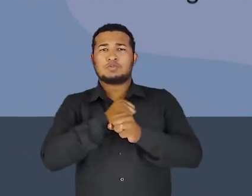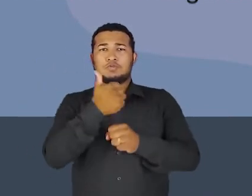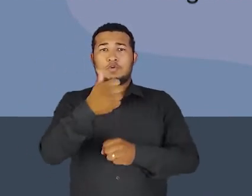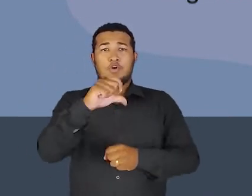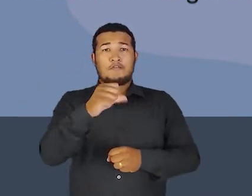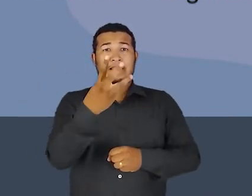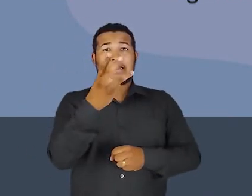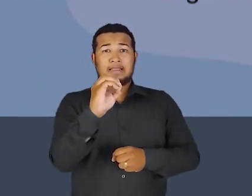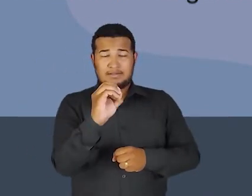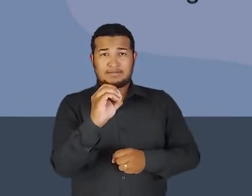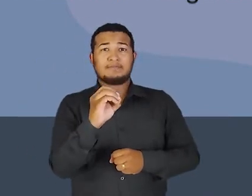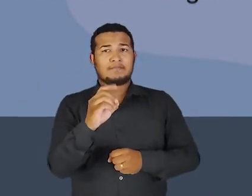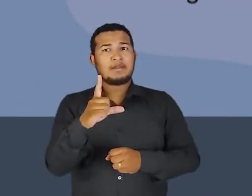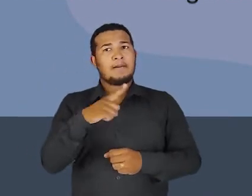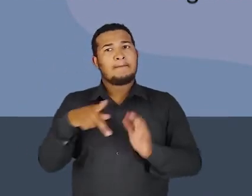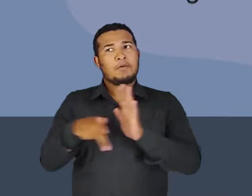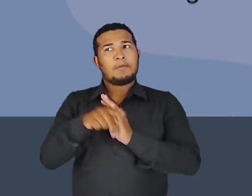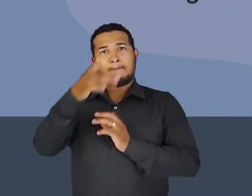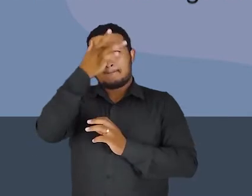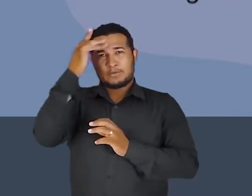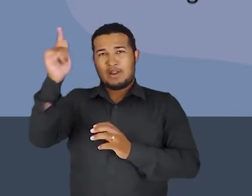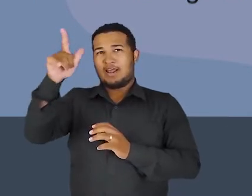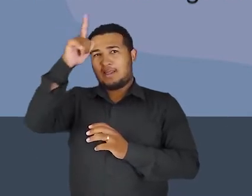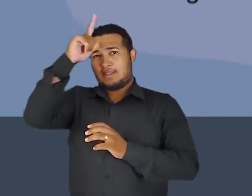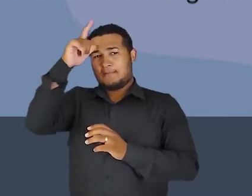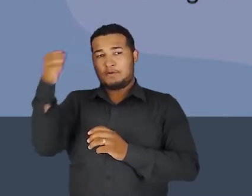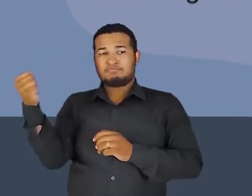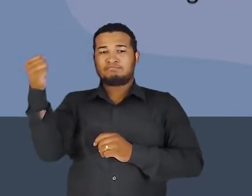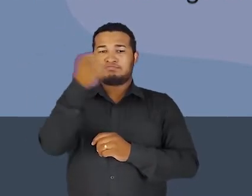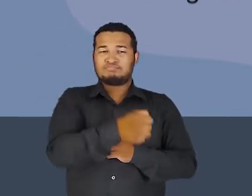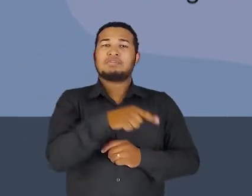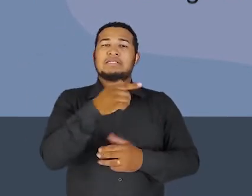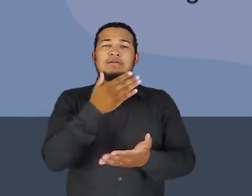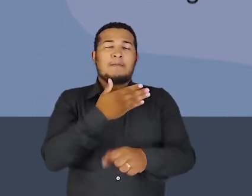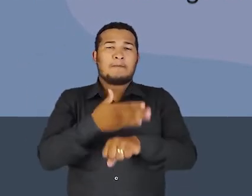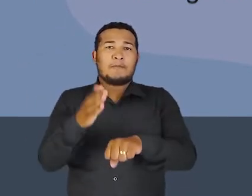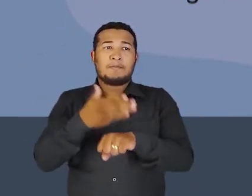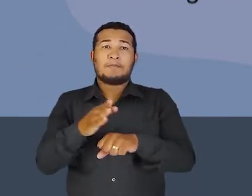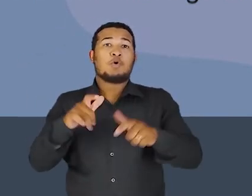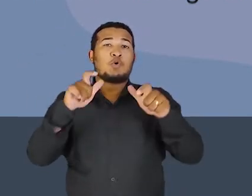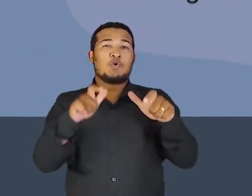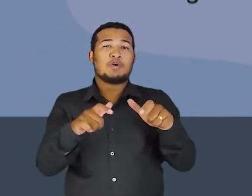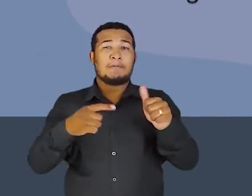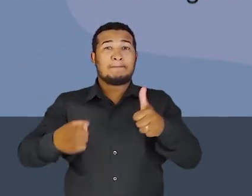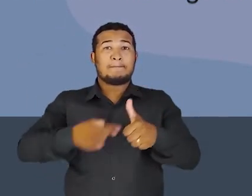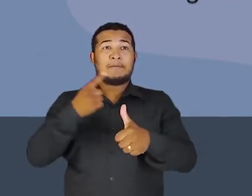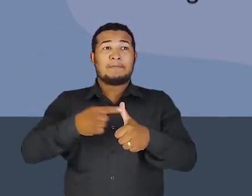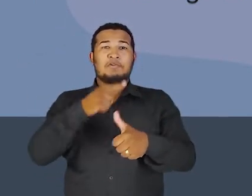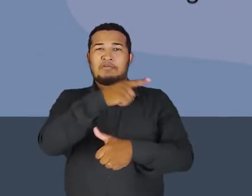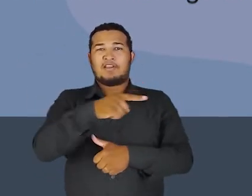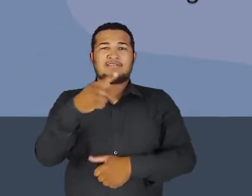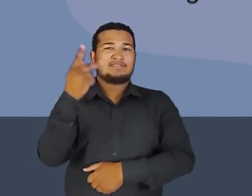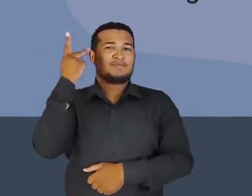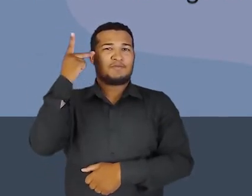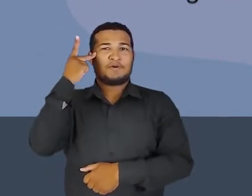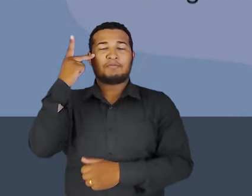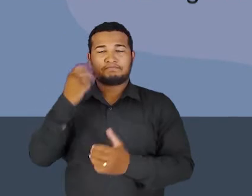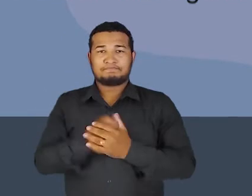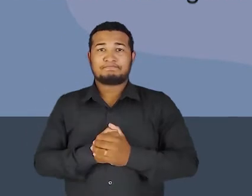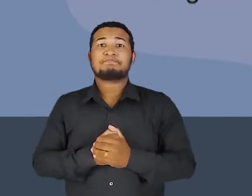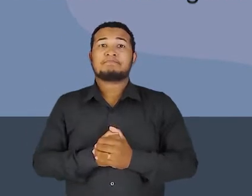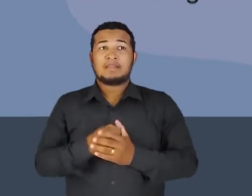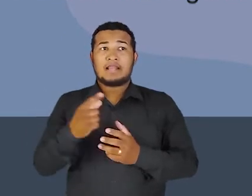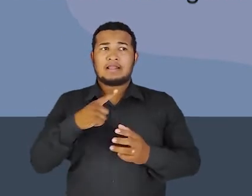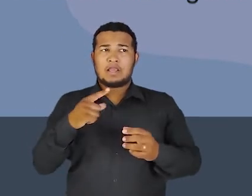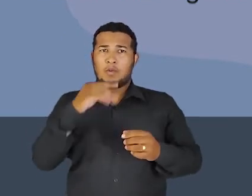alemães introduziram o esporte que primeiramente foi praticado na cidade de São Paulo. O handebol brasileiro estreou nas Olimpíadas somente